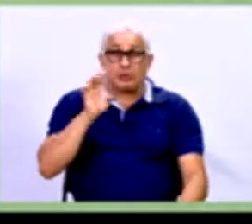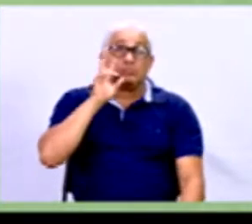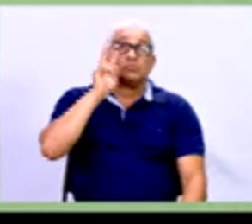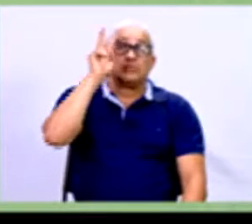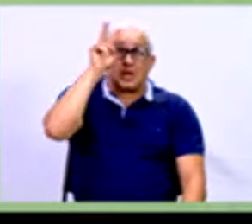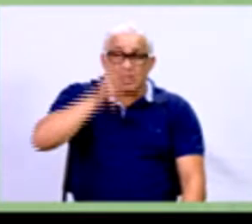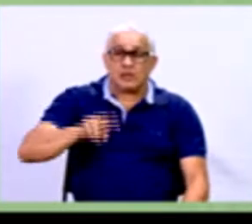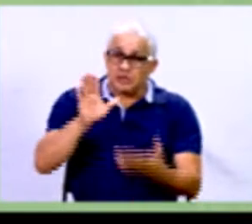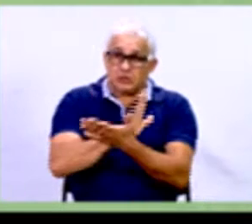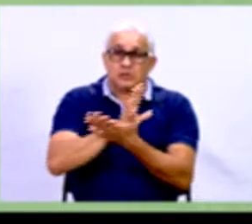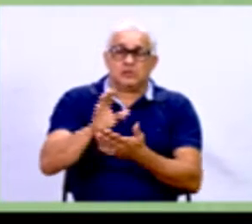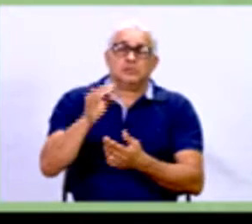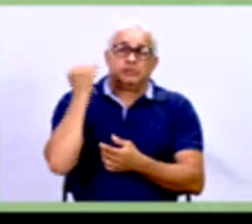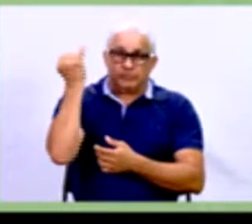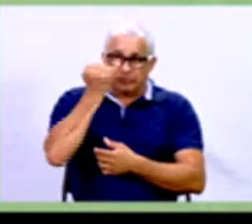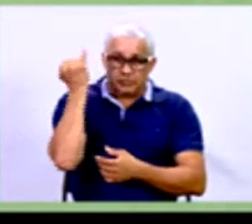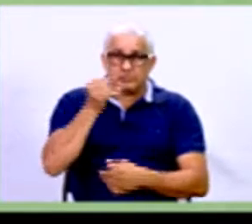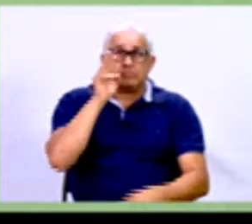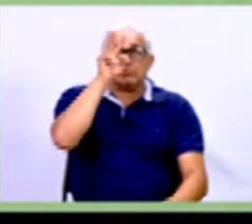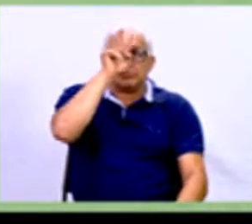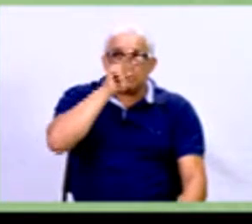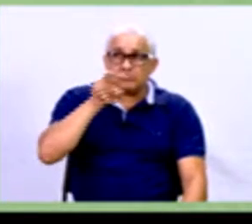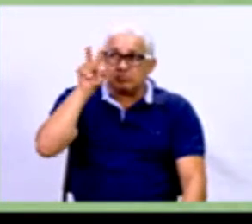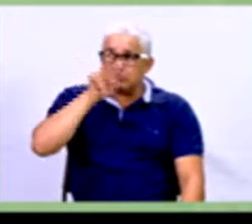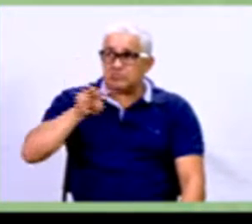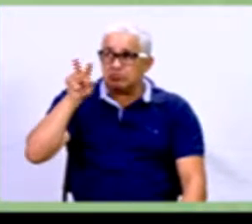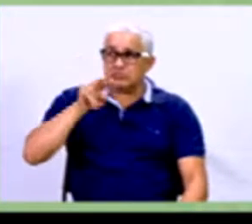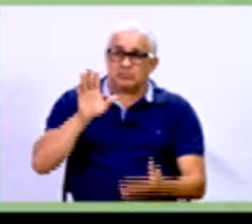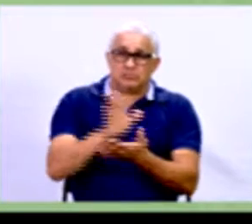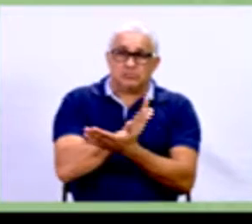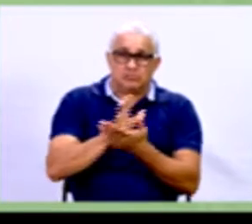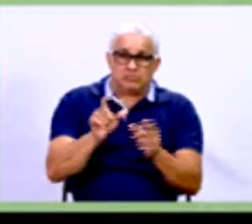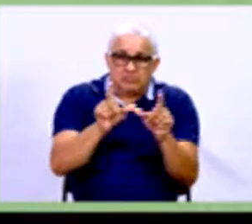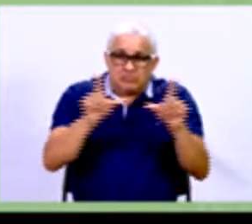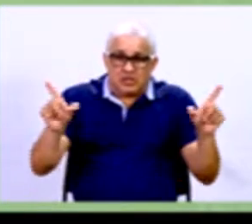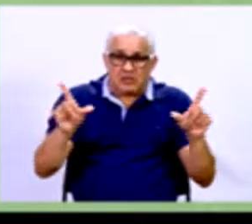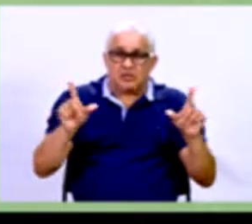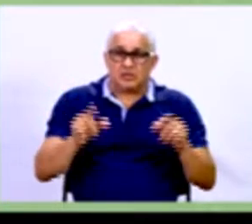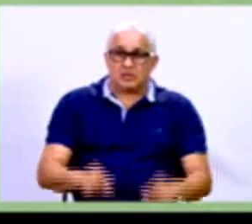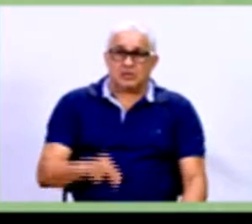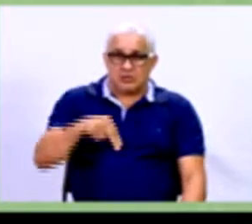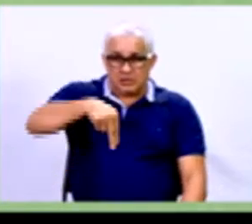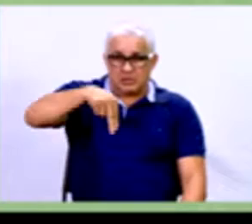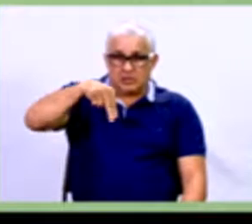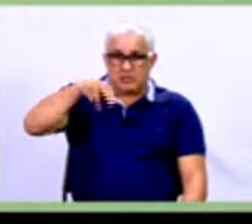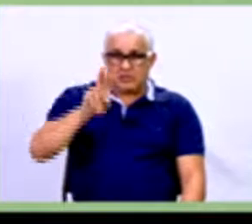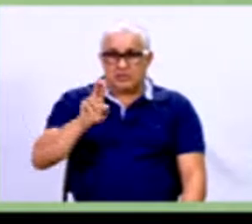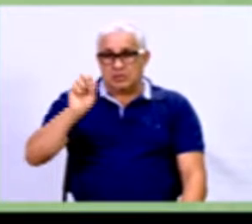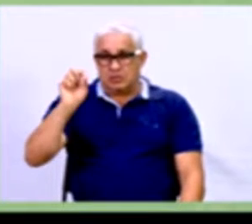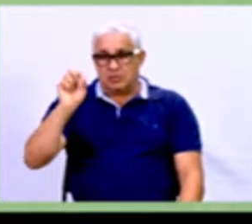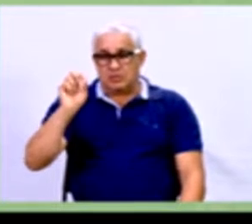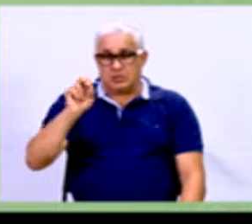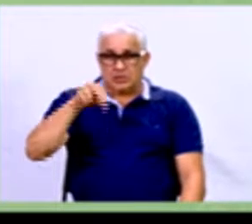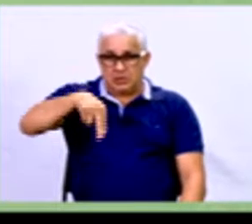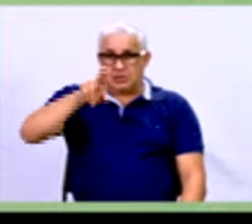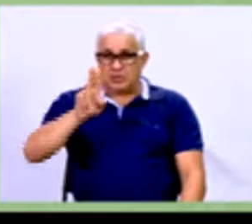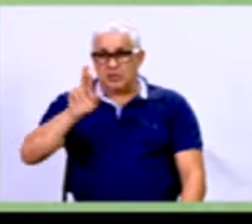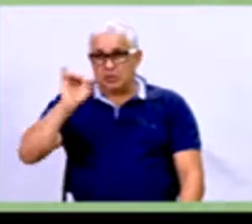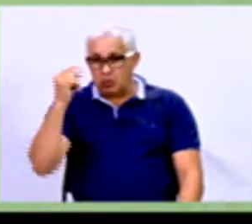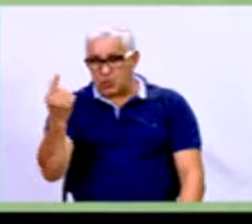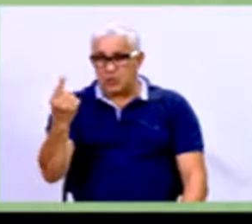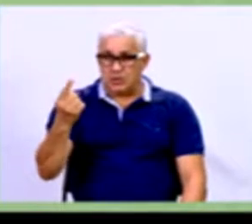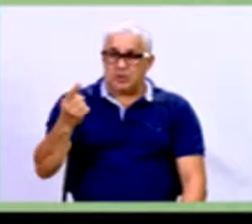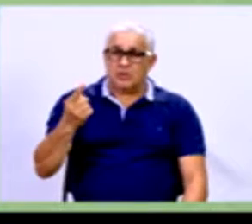algumas que são importantes, nós vamos estar aqui destacando. A NR1 trata das disposições gerais, existem